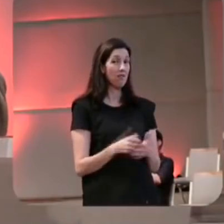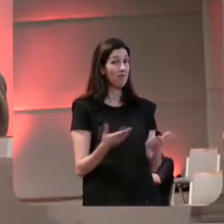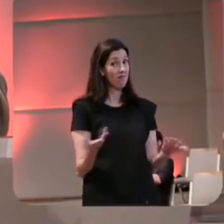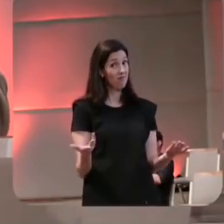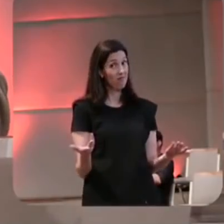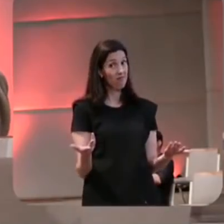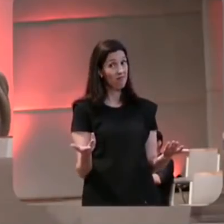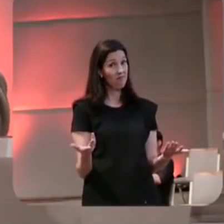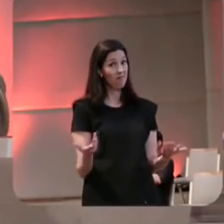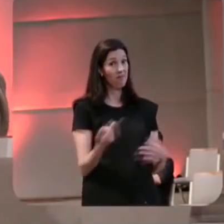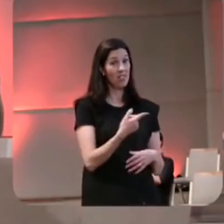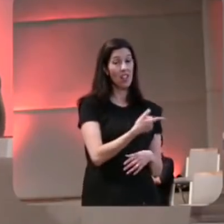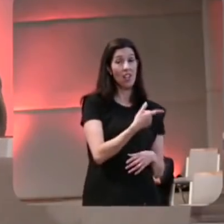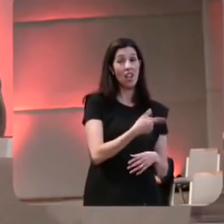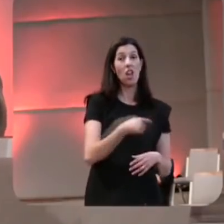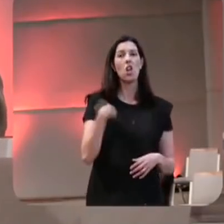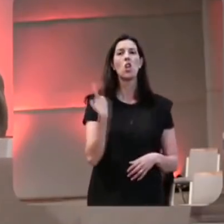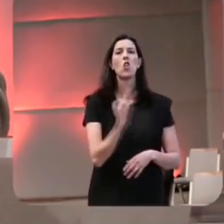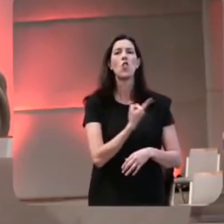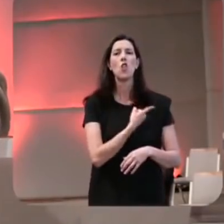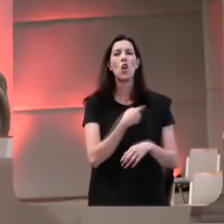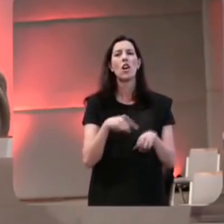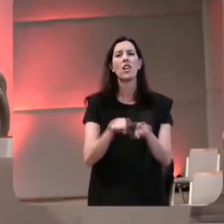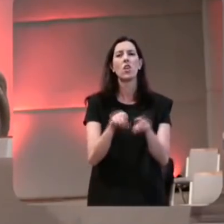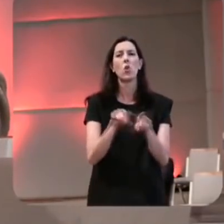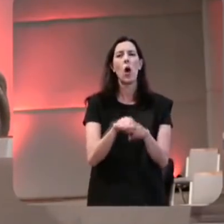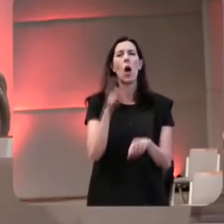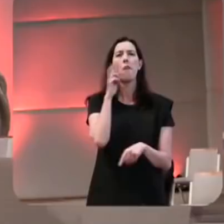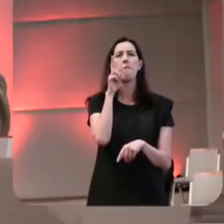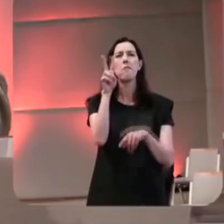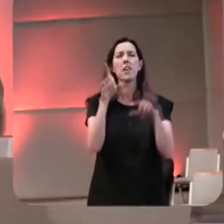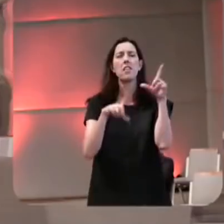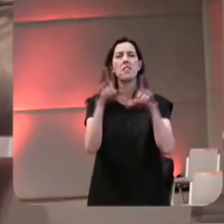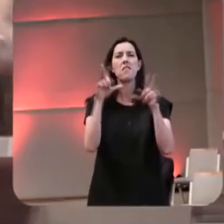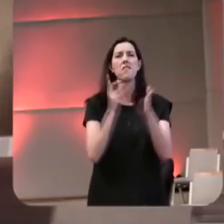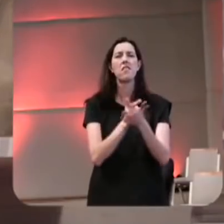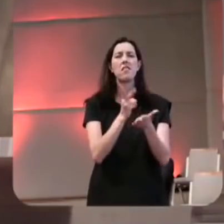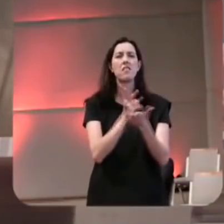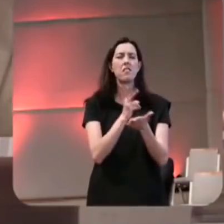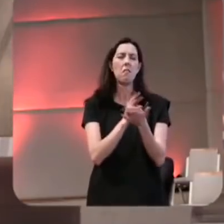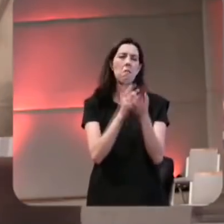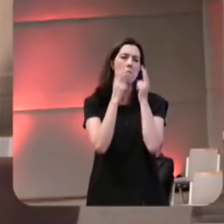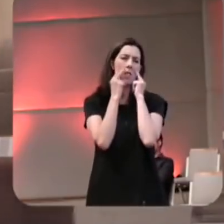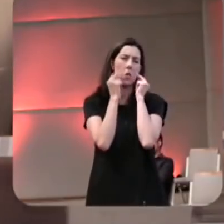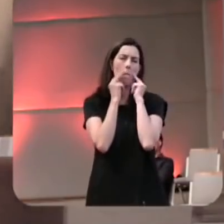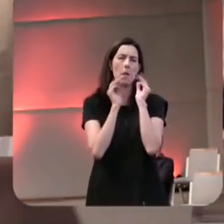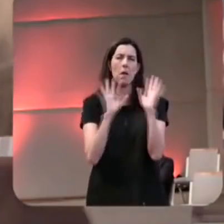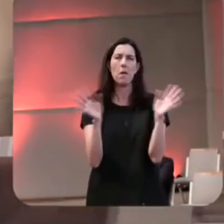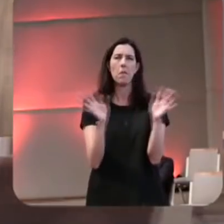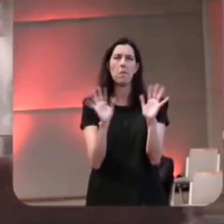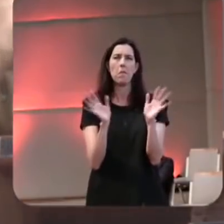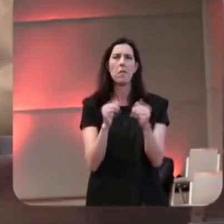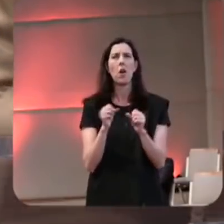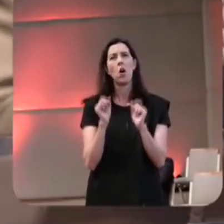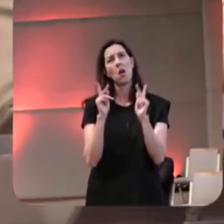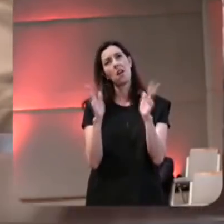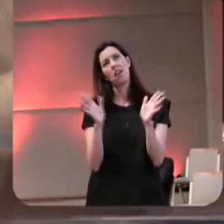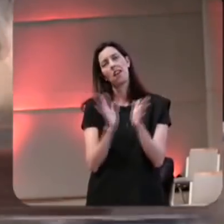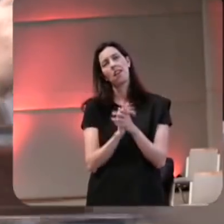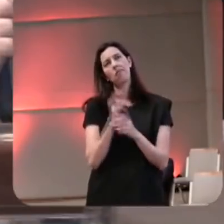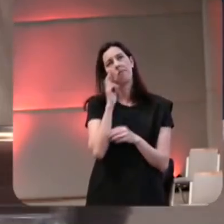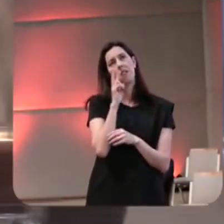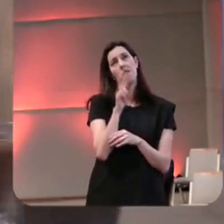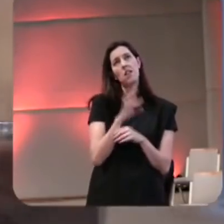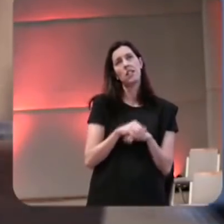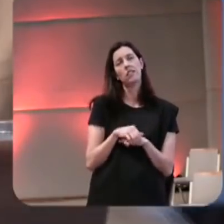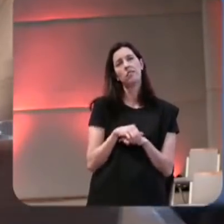é perder coisas tremendas que Deus tem dado para a gente. E é isso exatamente que vem em segundo lugar que eu queria deixar